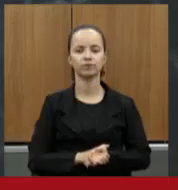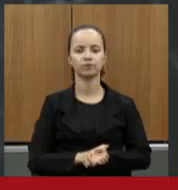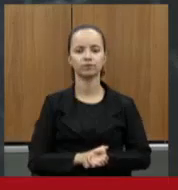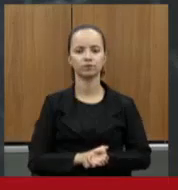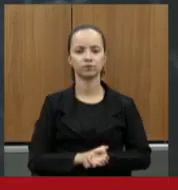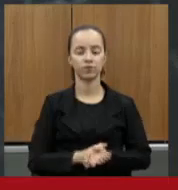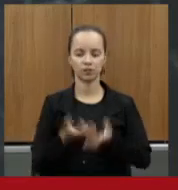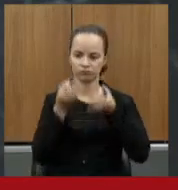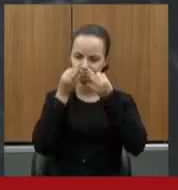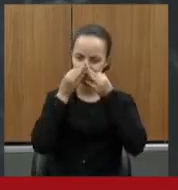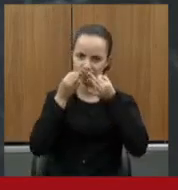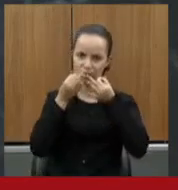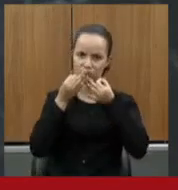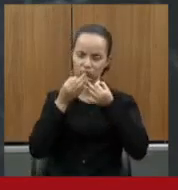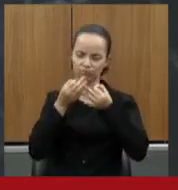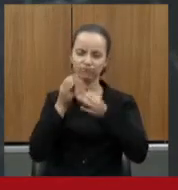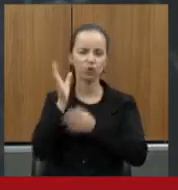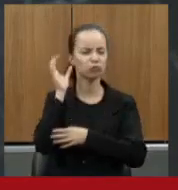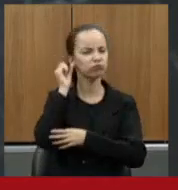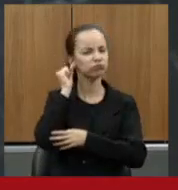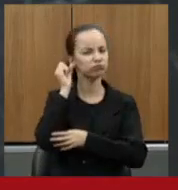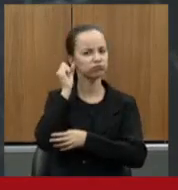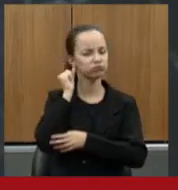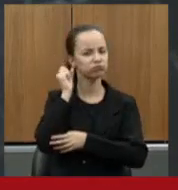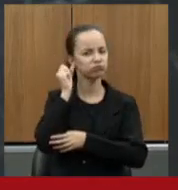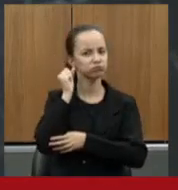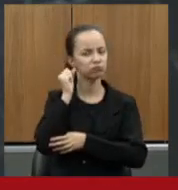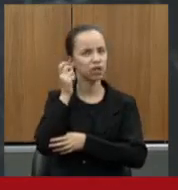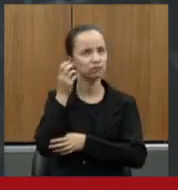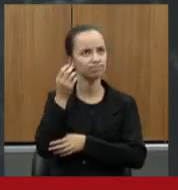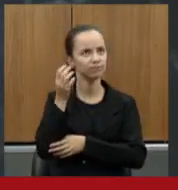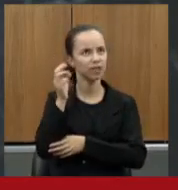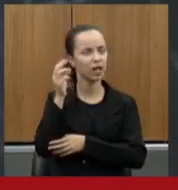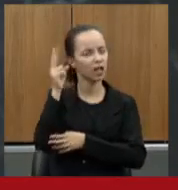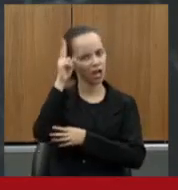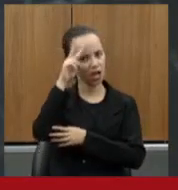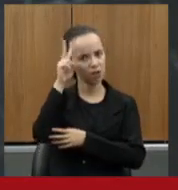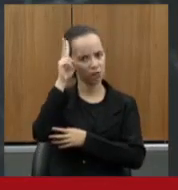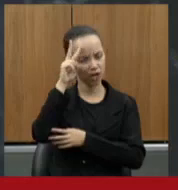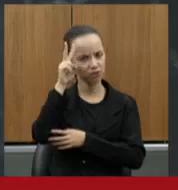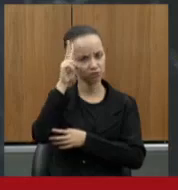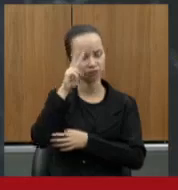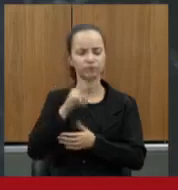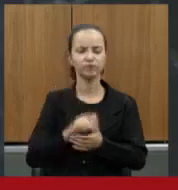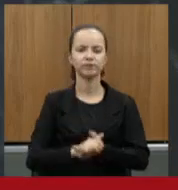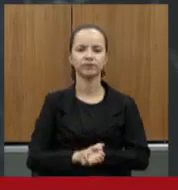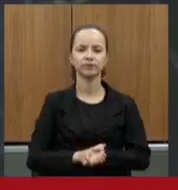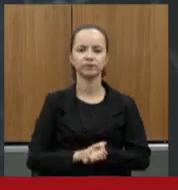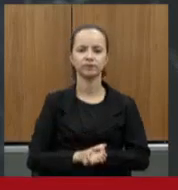Atento às falas, me veio à memória